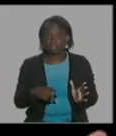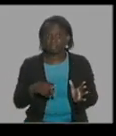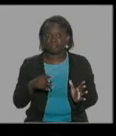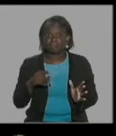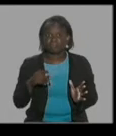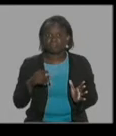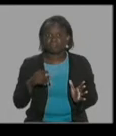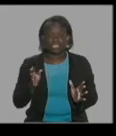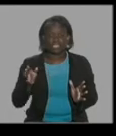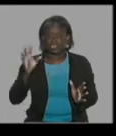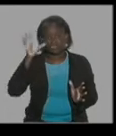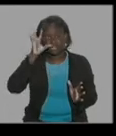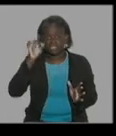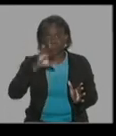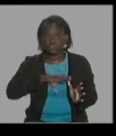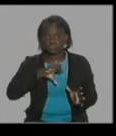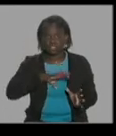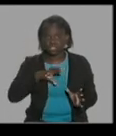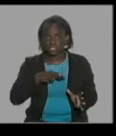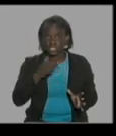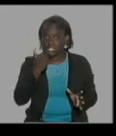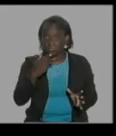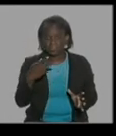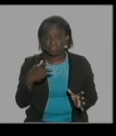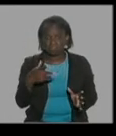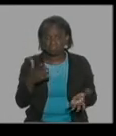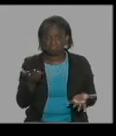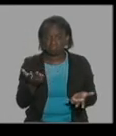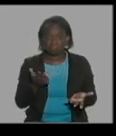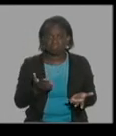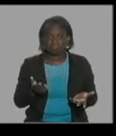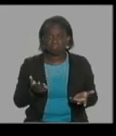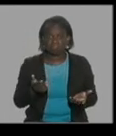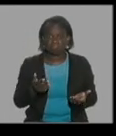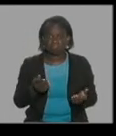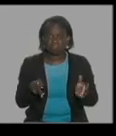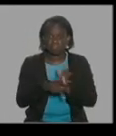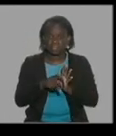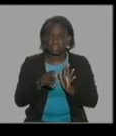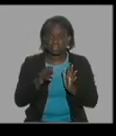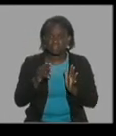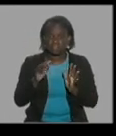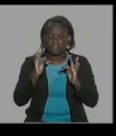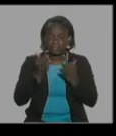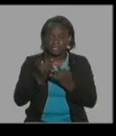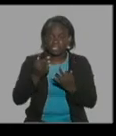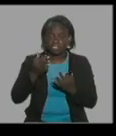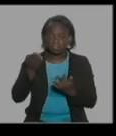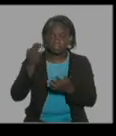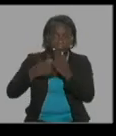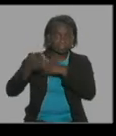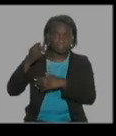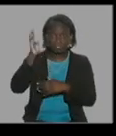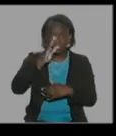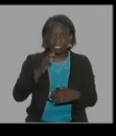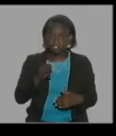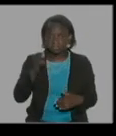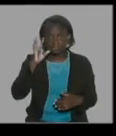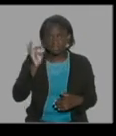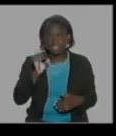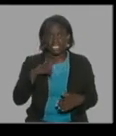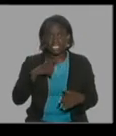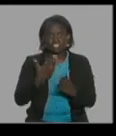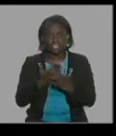falando, eles não têm entendimento de português, não tem na língua, assim, nada muito de herança do português, mas você